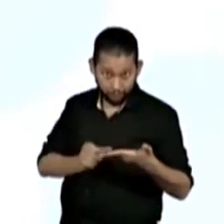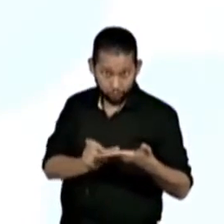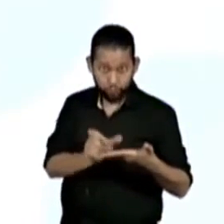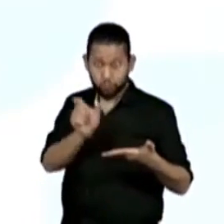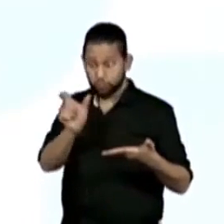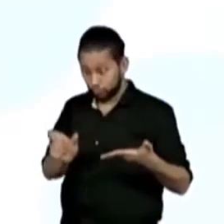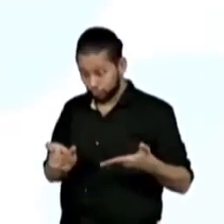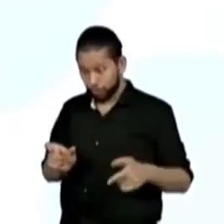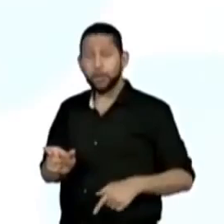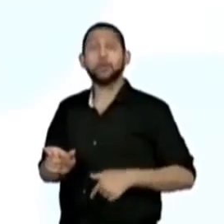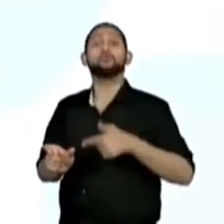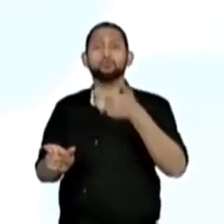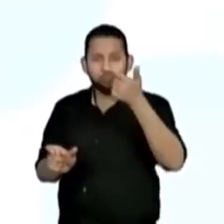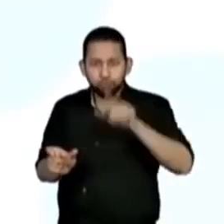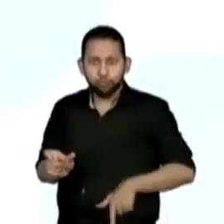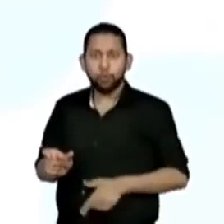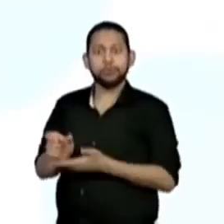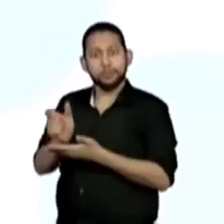situação